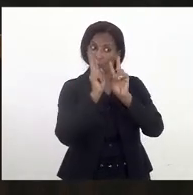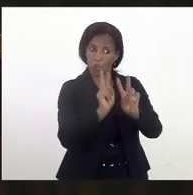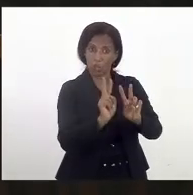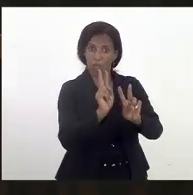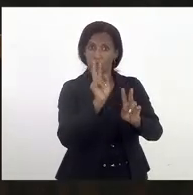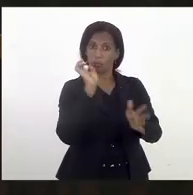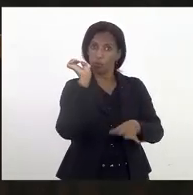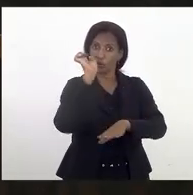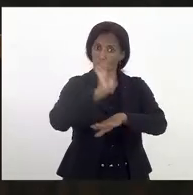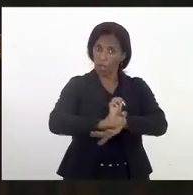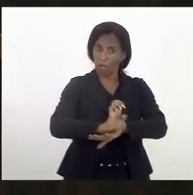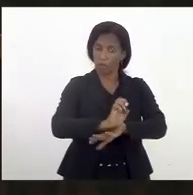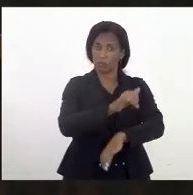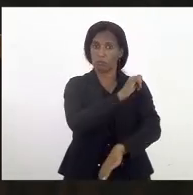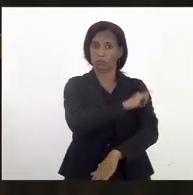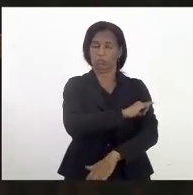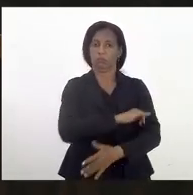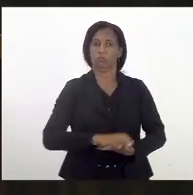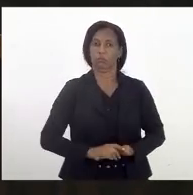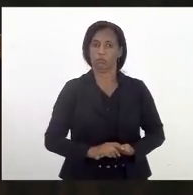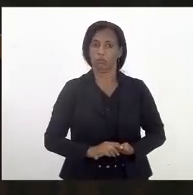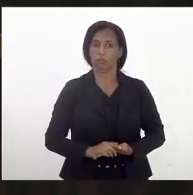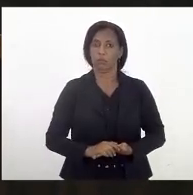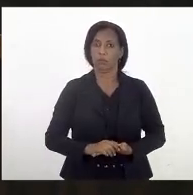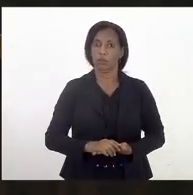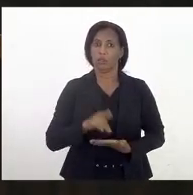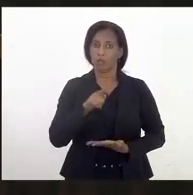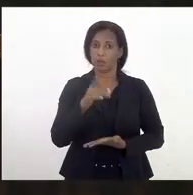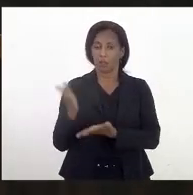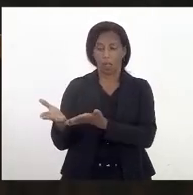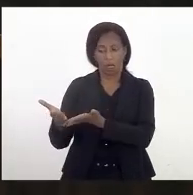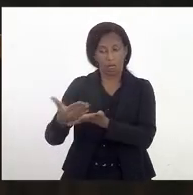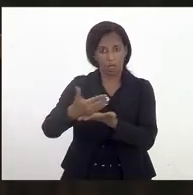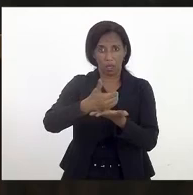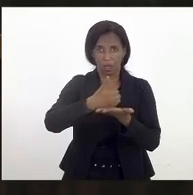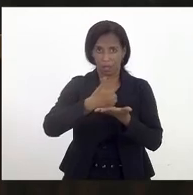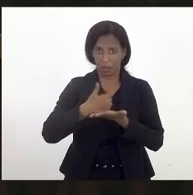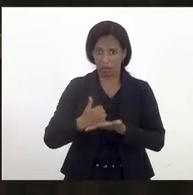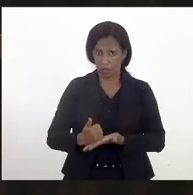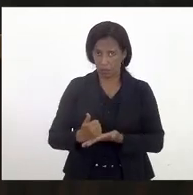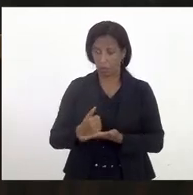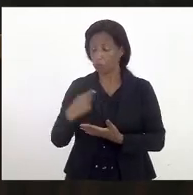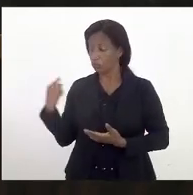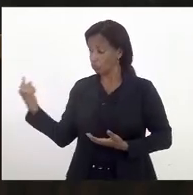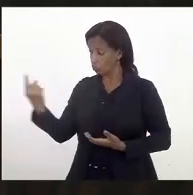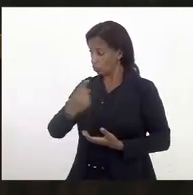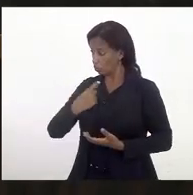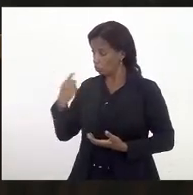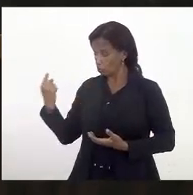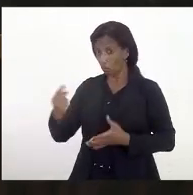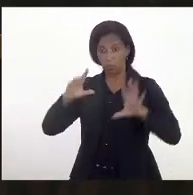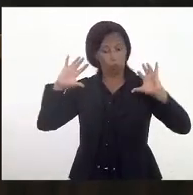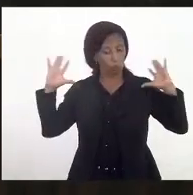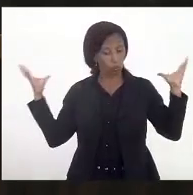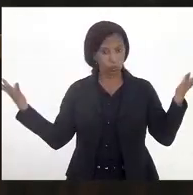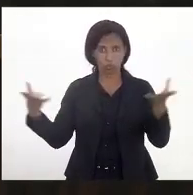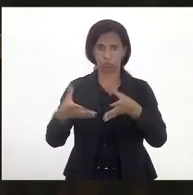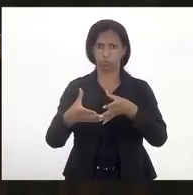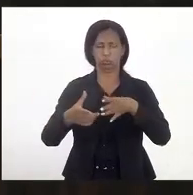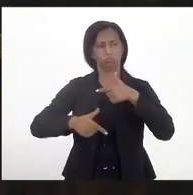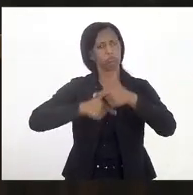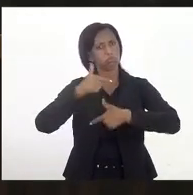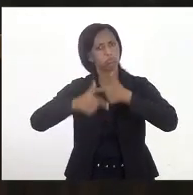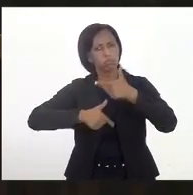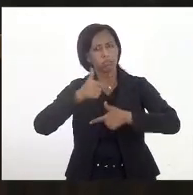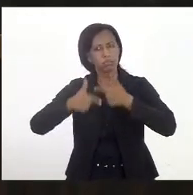estado Oi e essa arrecadação que já sumiu desse tanto fruto do nosso trabalho de todos aqui do conjunto